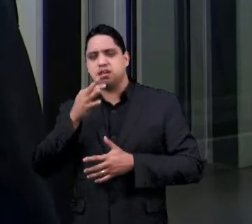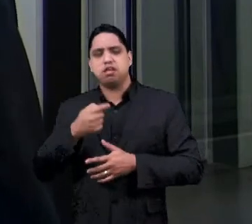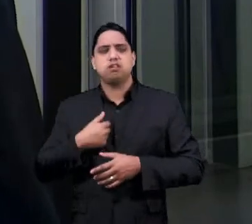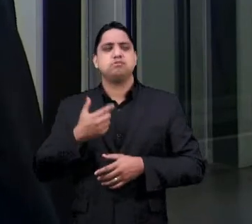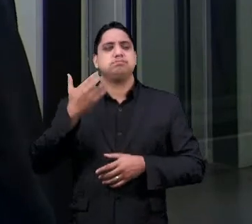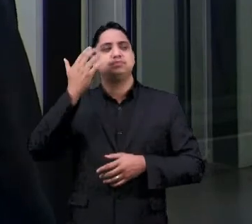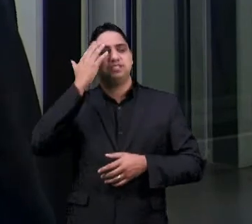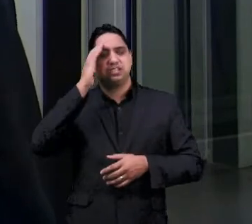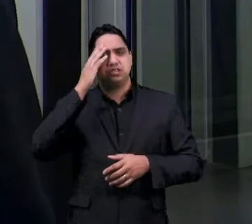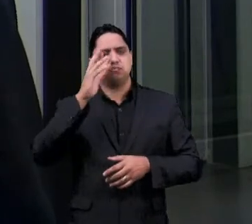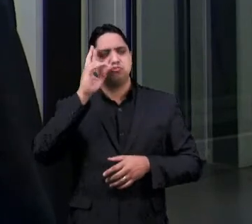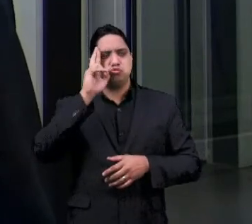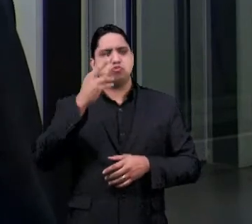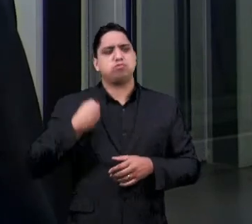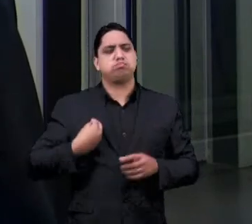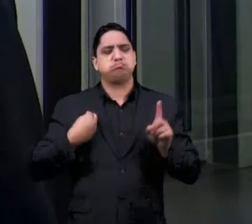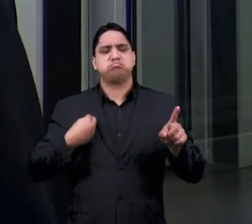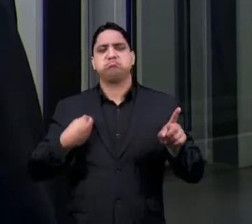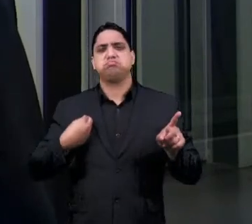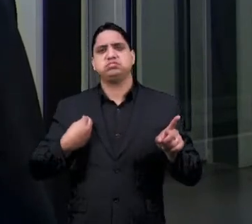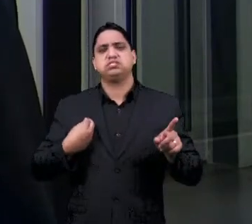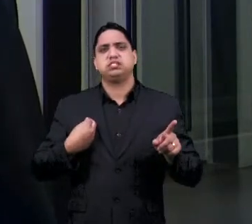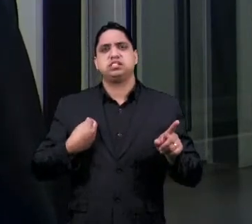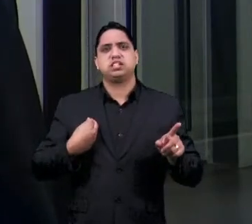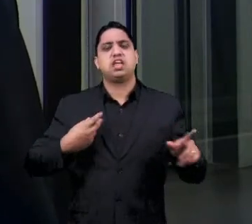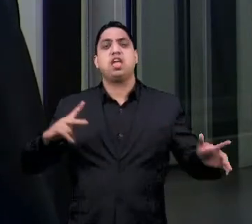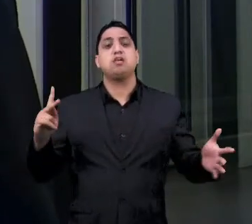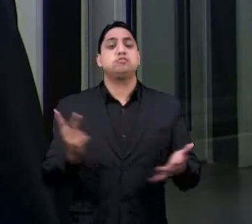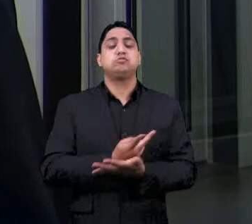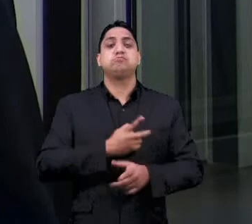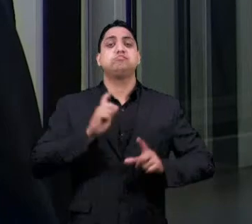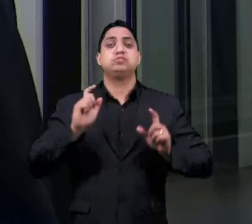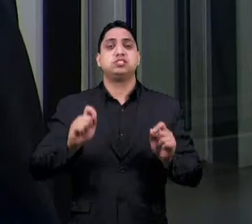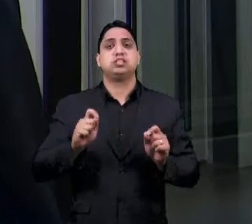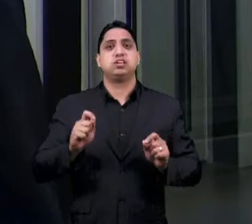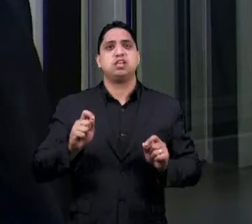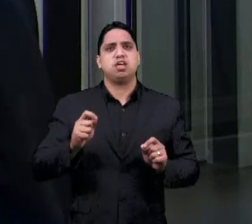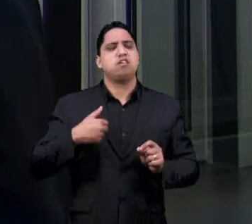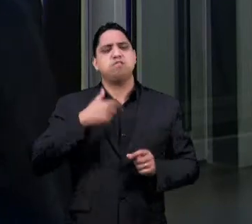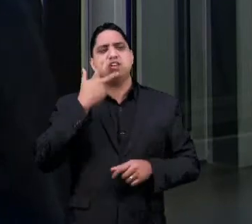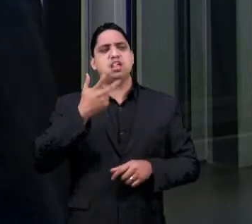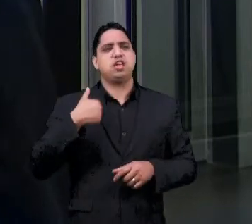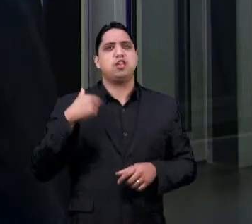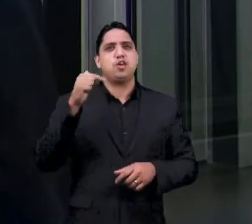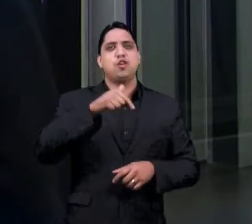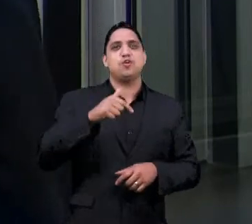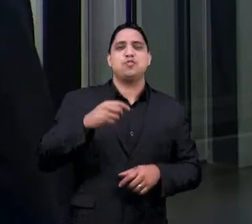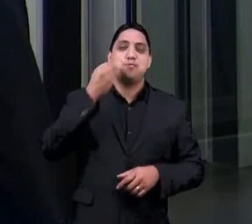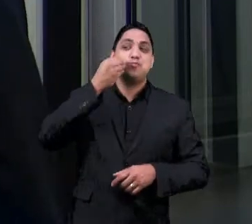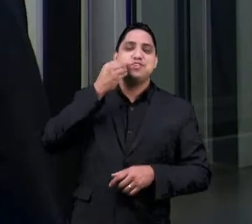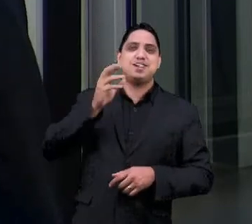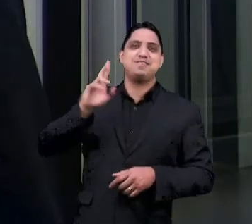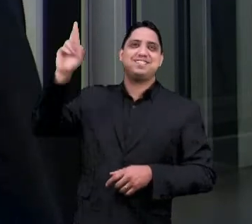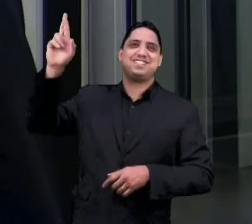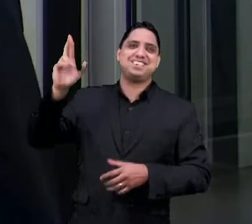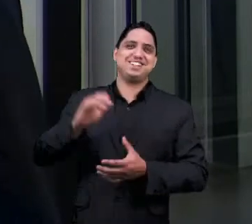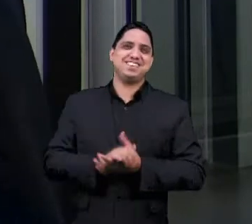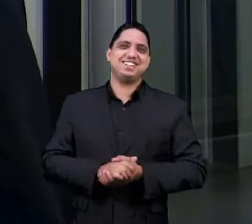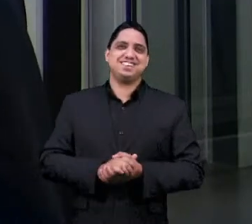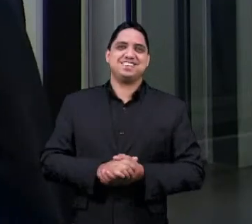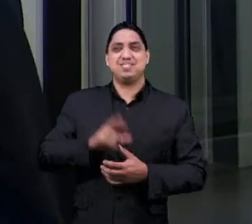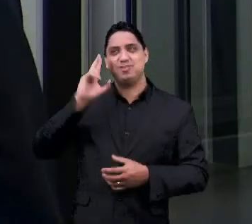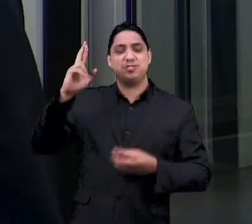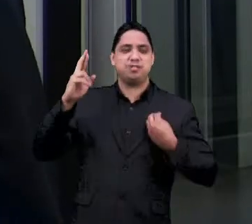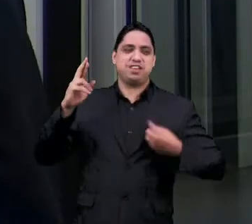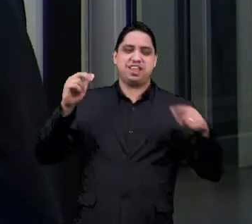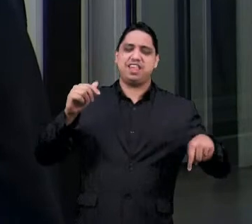que o Senhor poderia estar ali. E ali eu falei, vou dar uma chance pro Senhor, né? Se o Senhor estiver aqui, ele vai